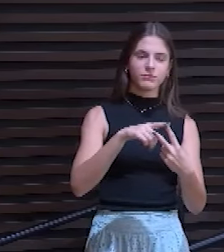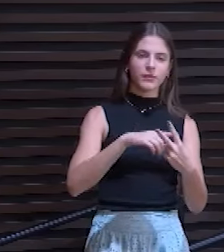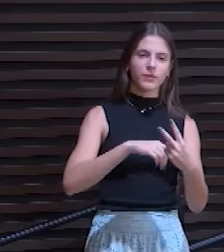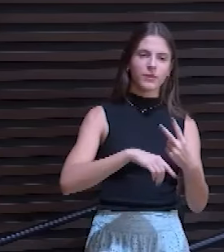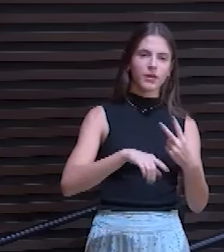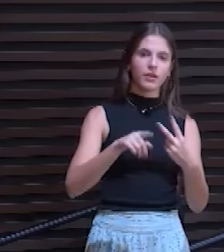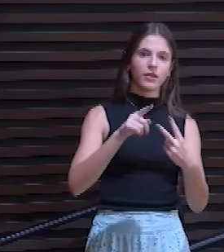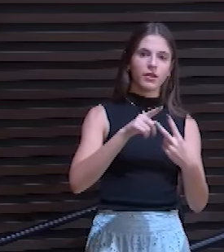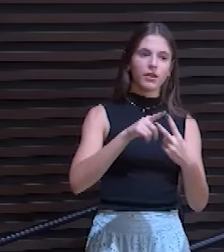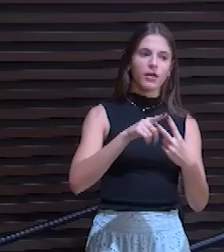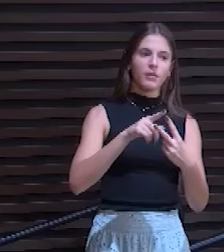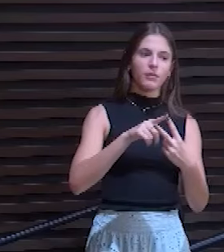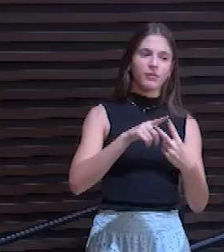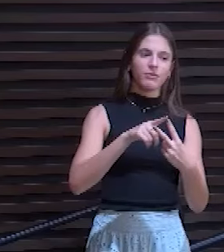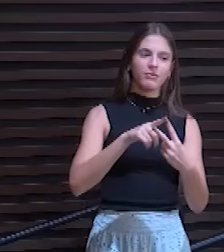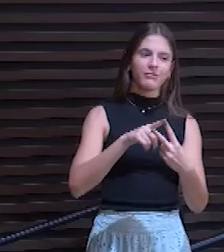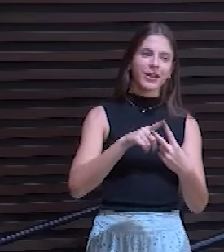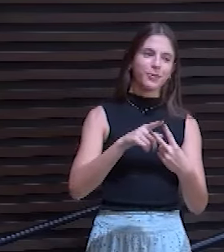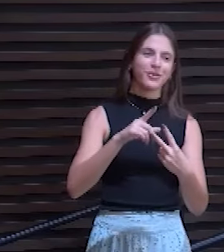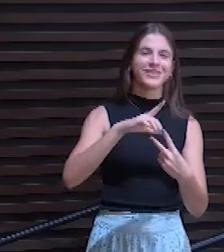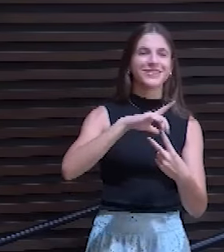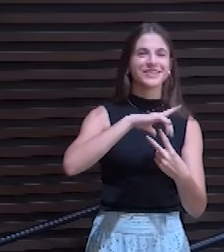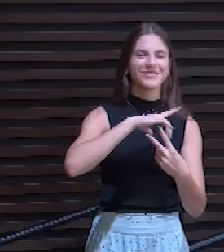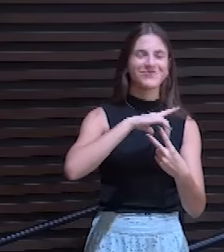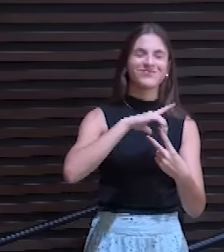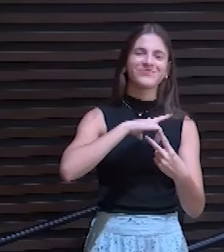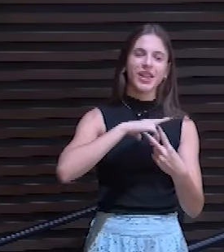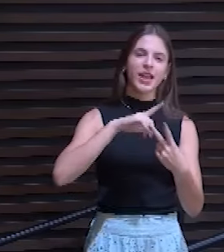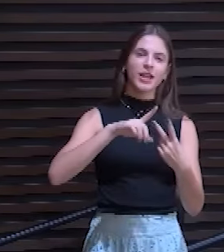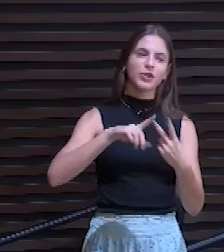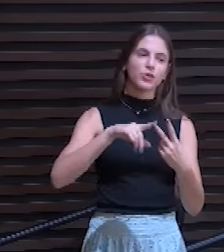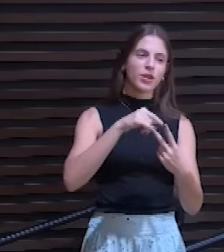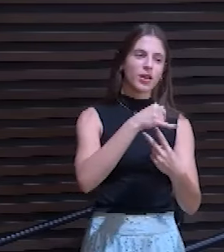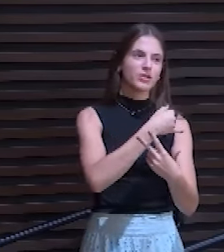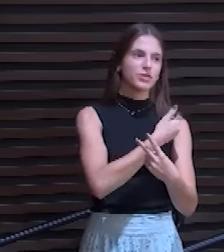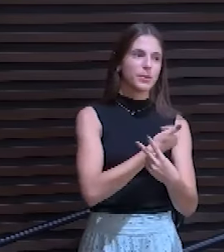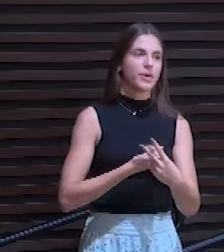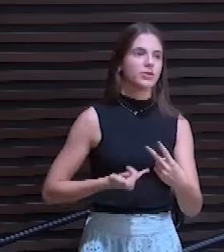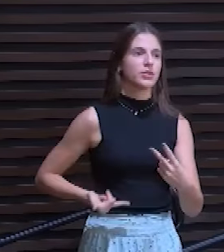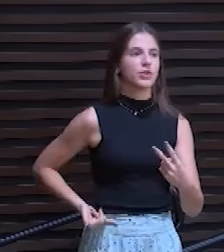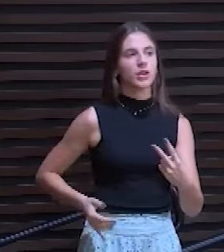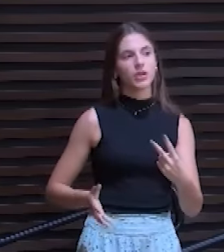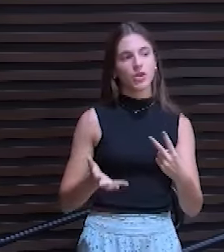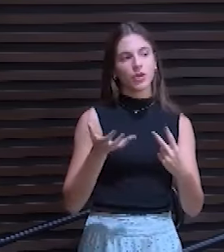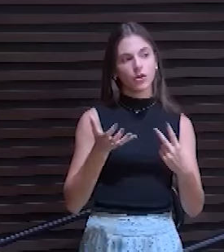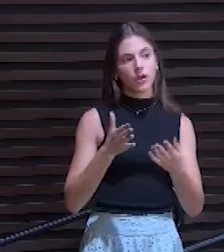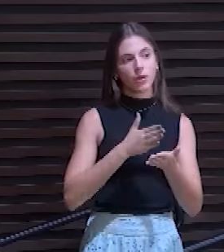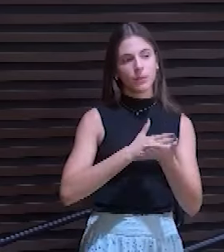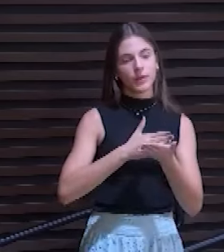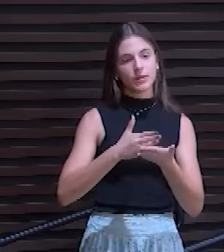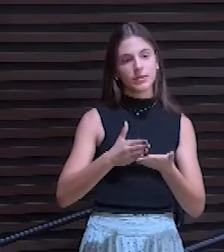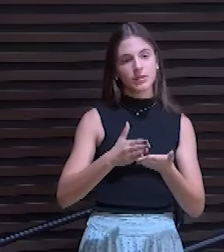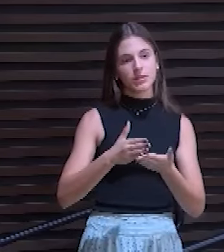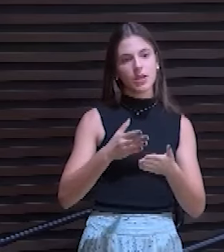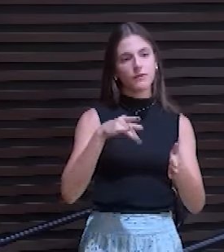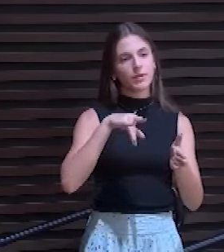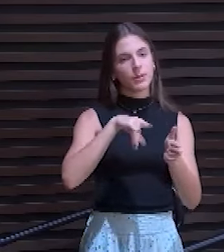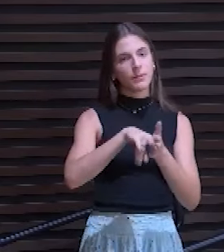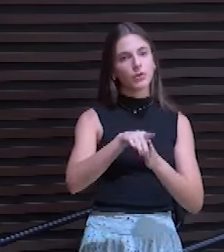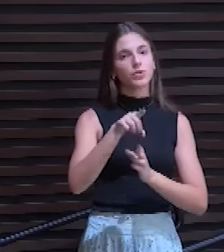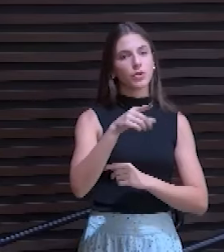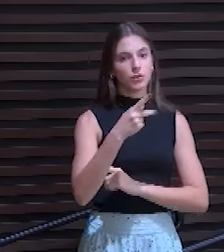de embaixador. E eu quero começar fazendo uma pergunta para você. Você responda aí no seu coração. De